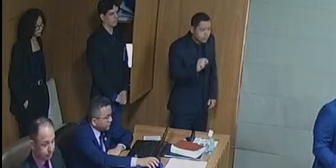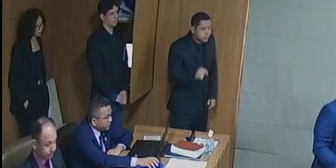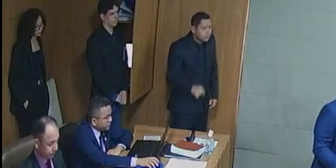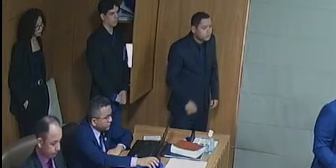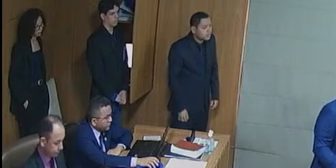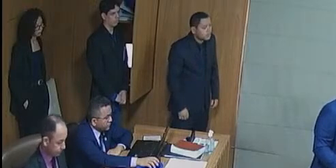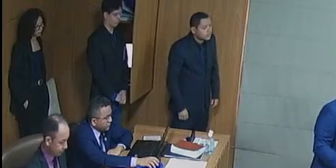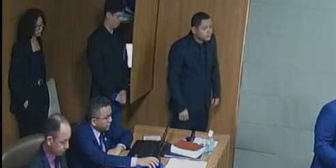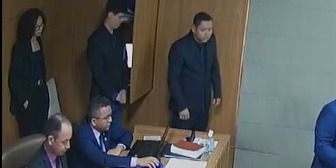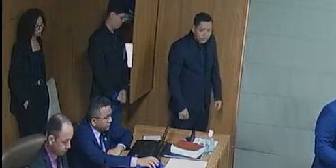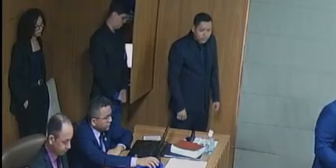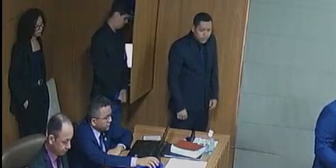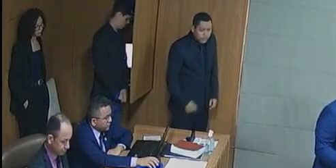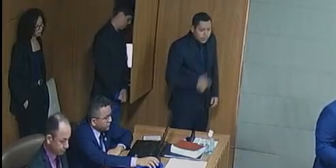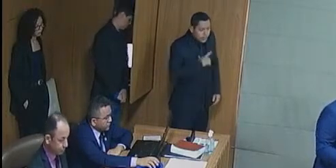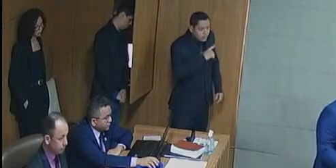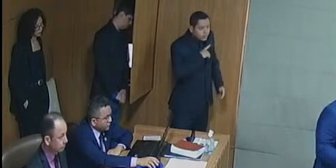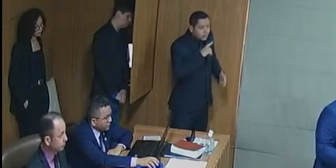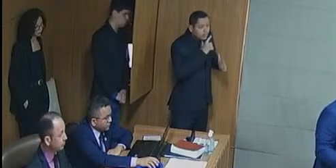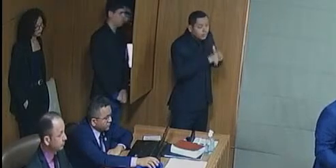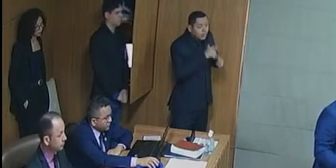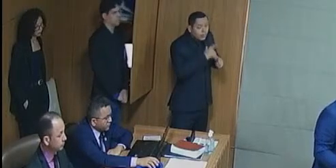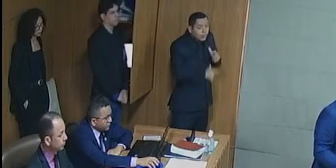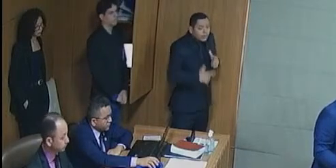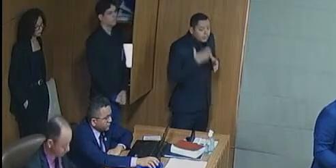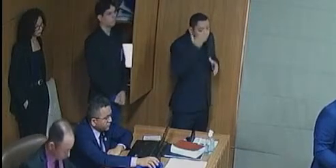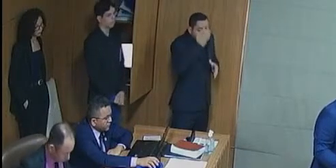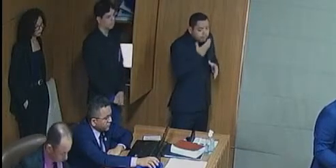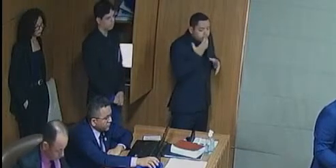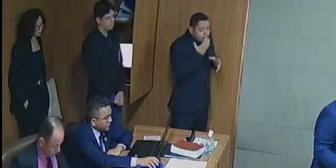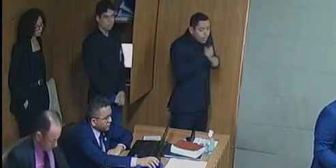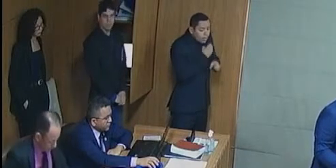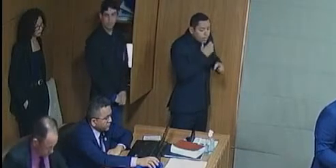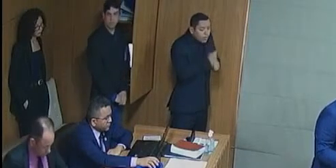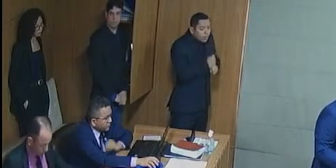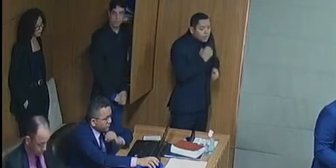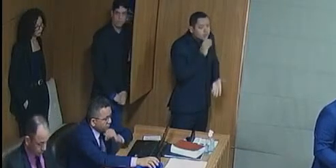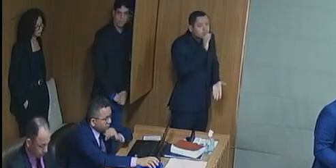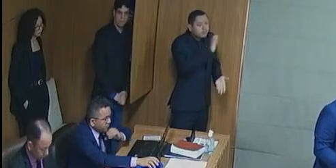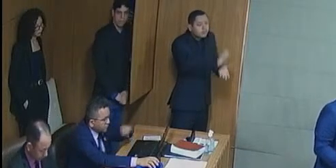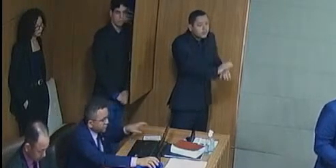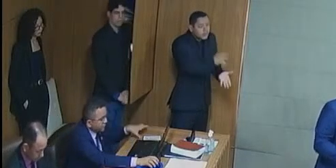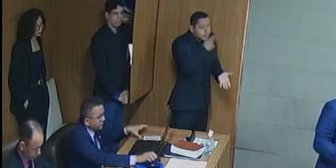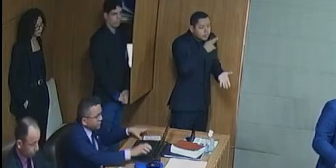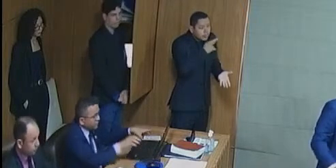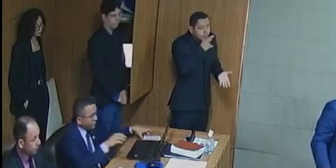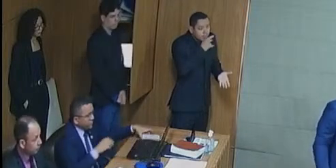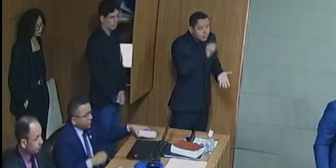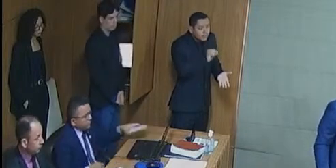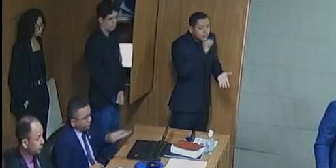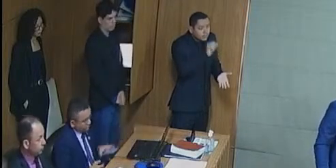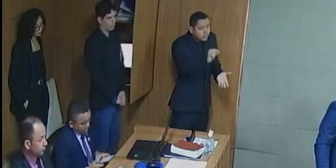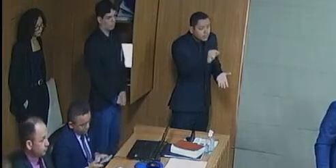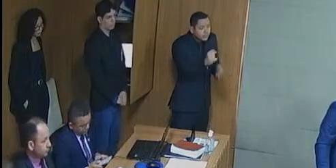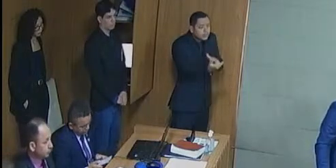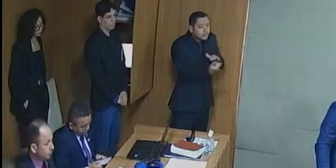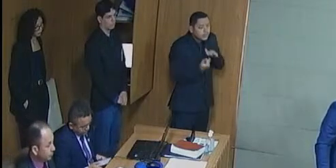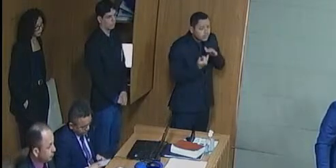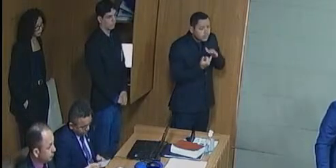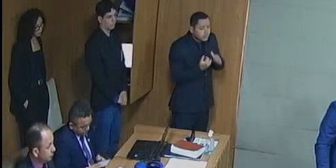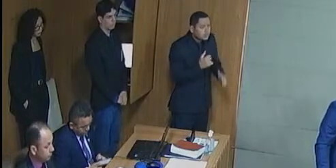uma prestação de conta de emenda parlamentar de uma entidade chamada Força do